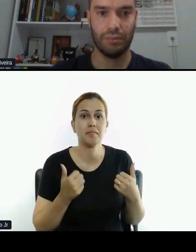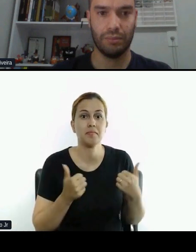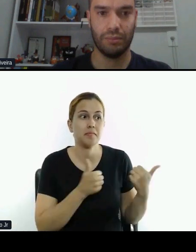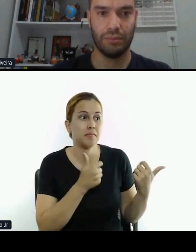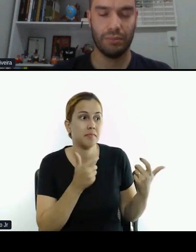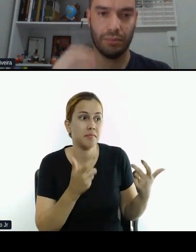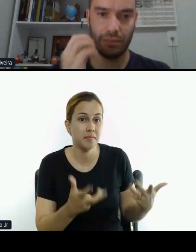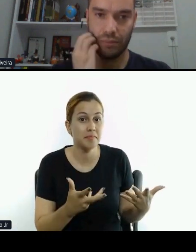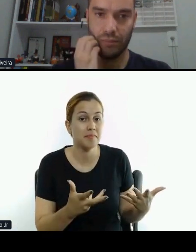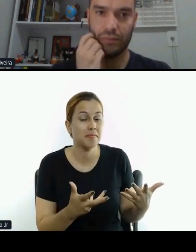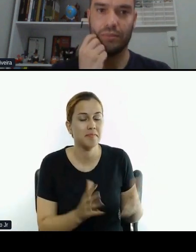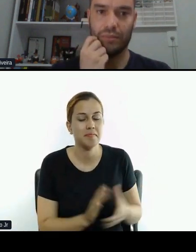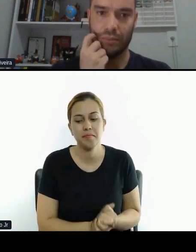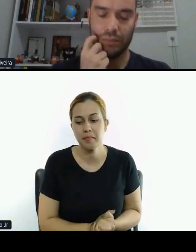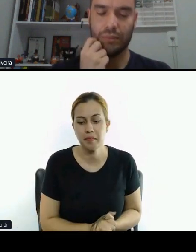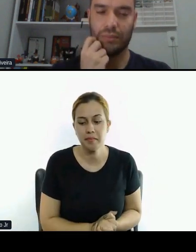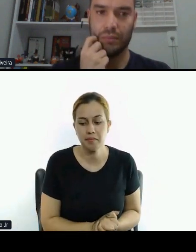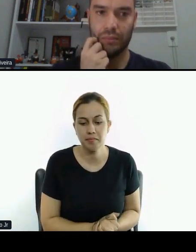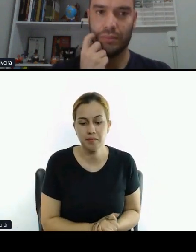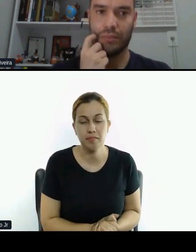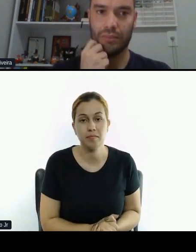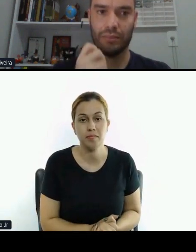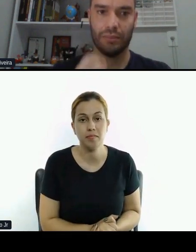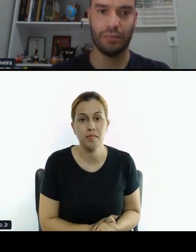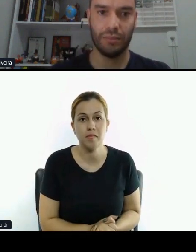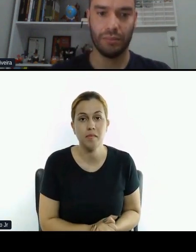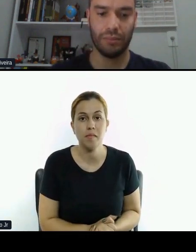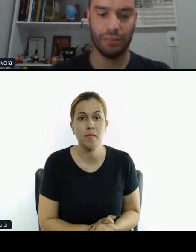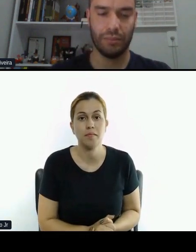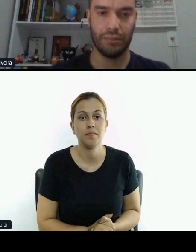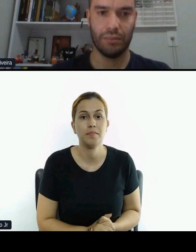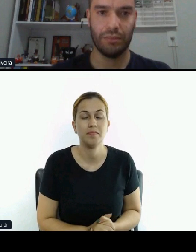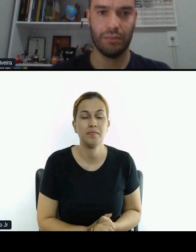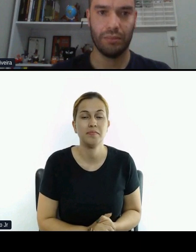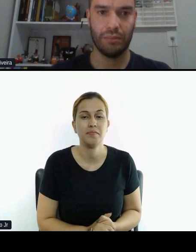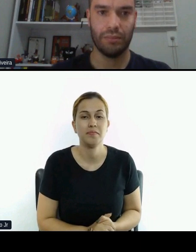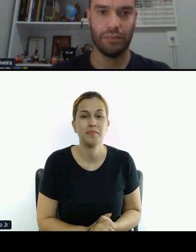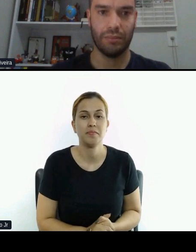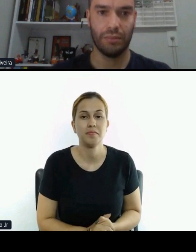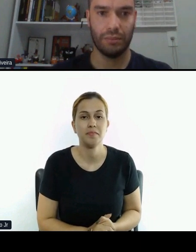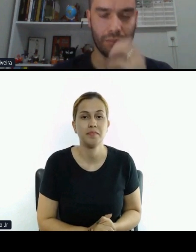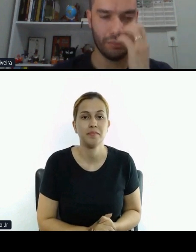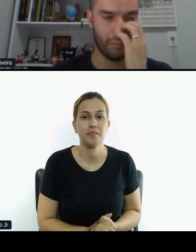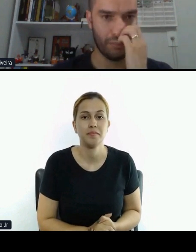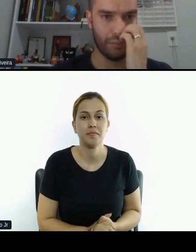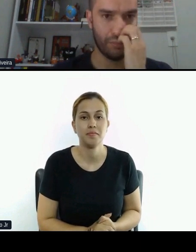peixe aqui, que é do Serpro, né?